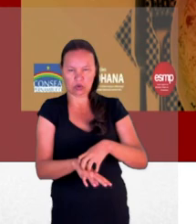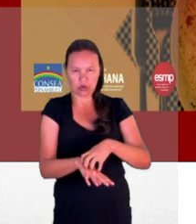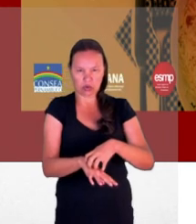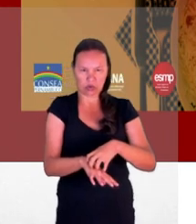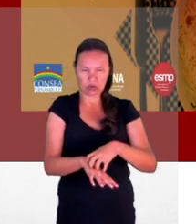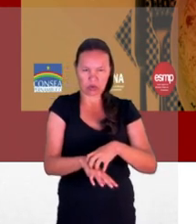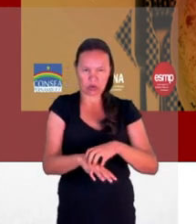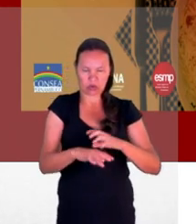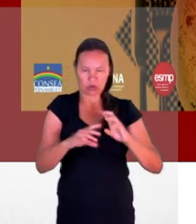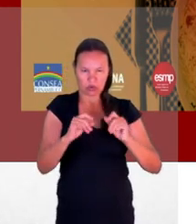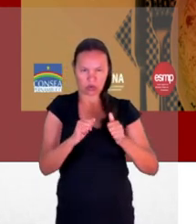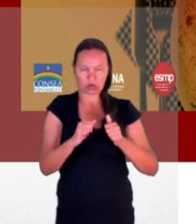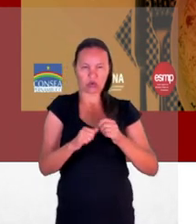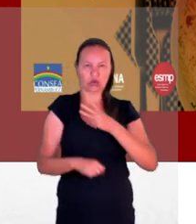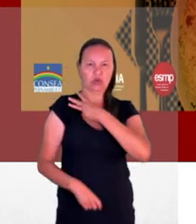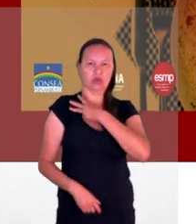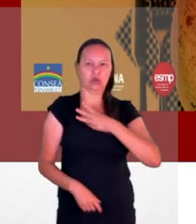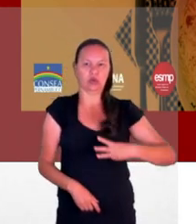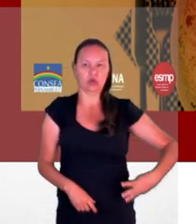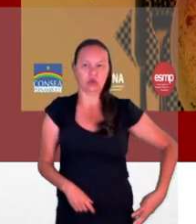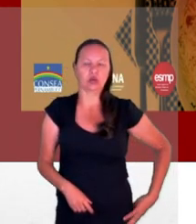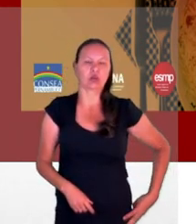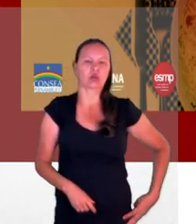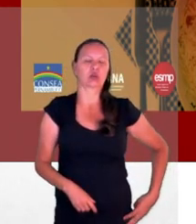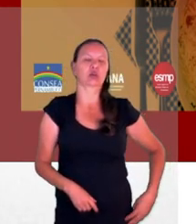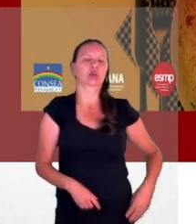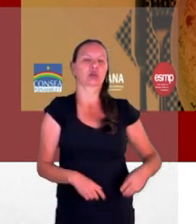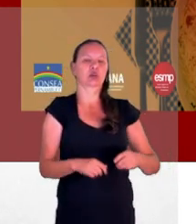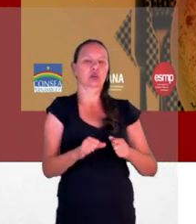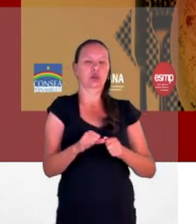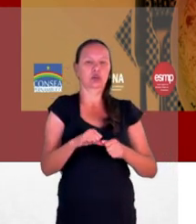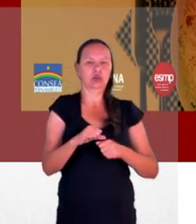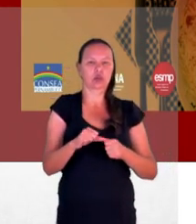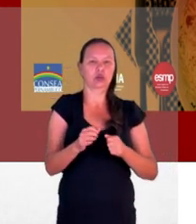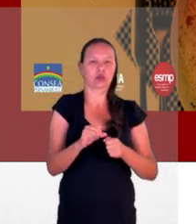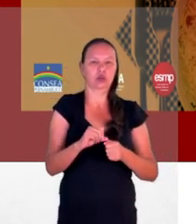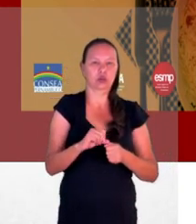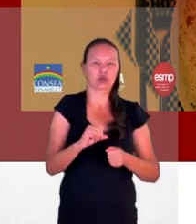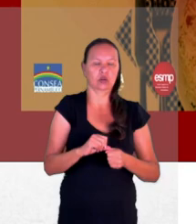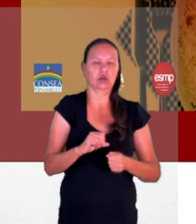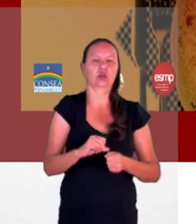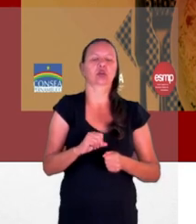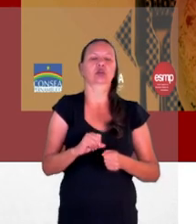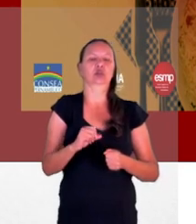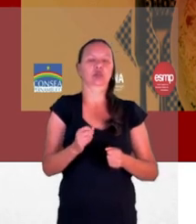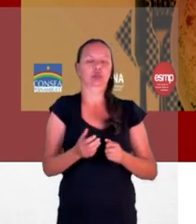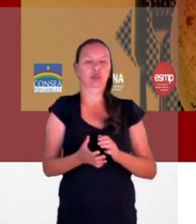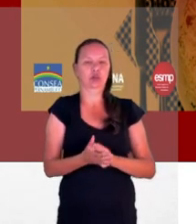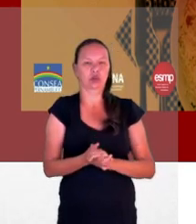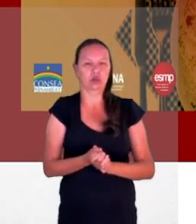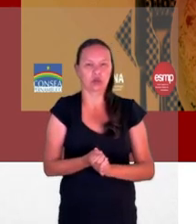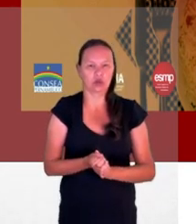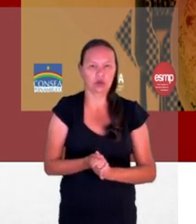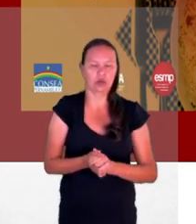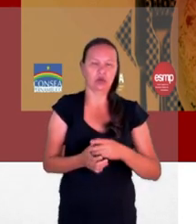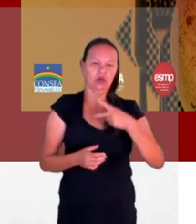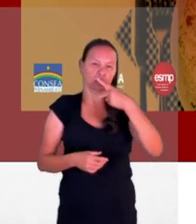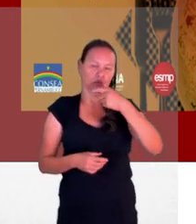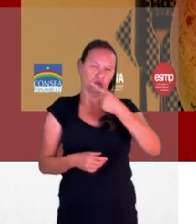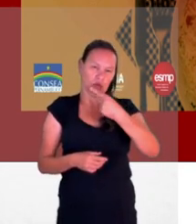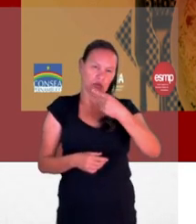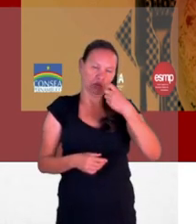estratégico do Ministério Público dos dos projetos e planos estratégicos nós estamos realizando em todas as 14 circunscrições